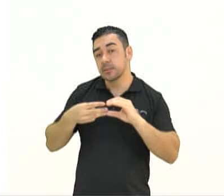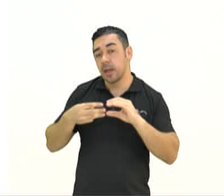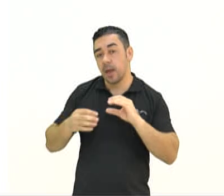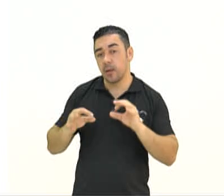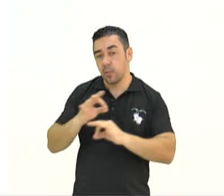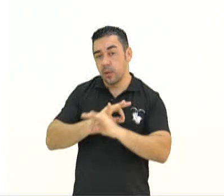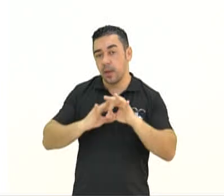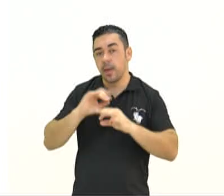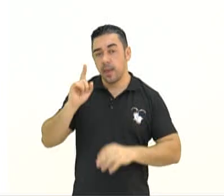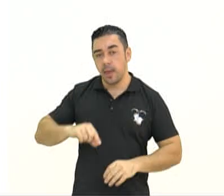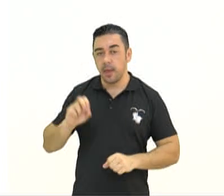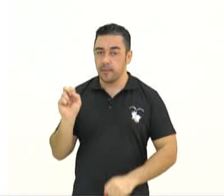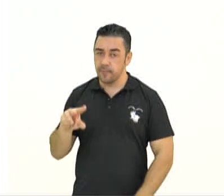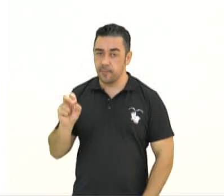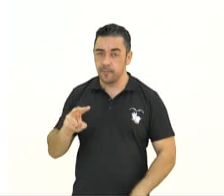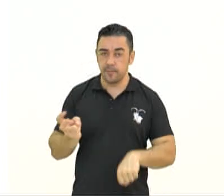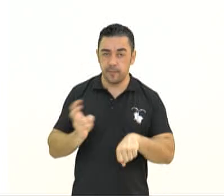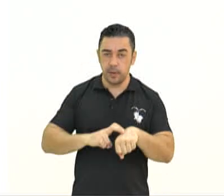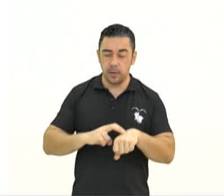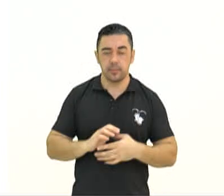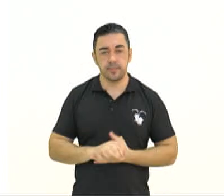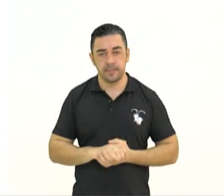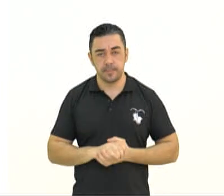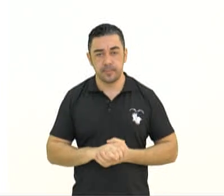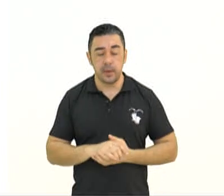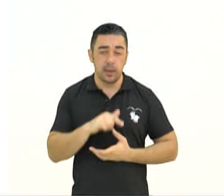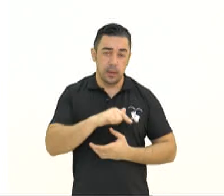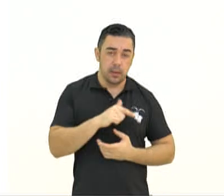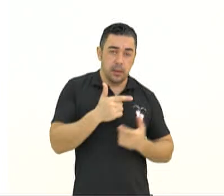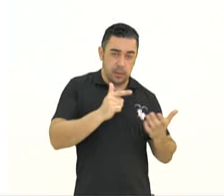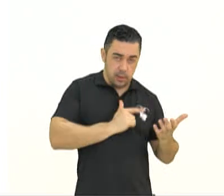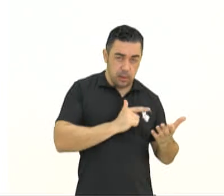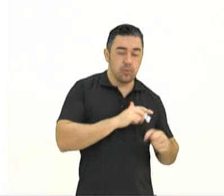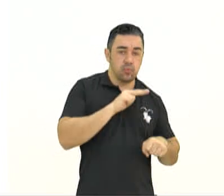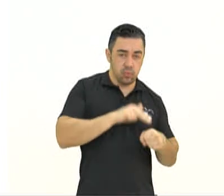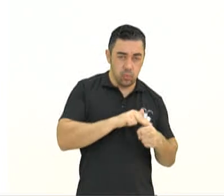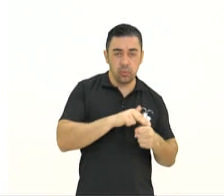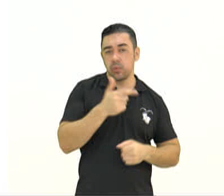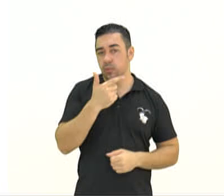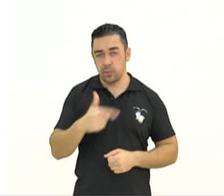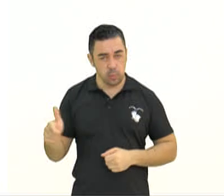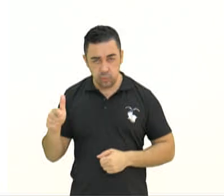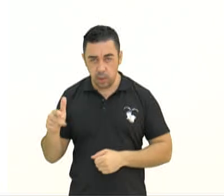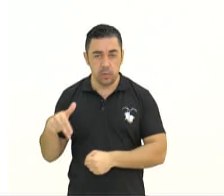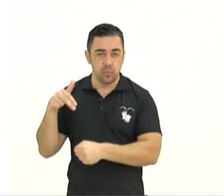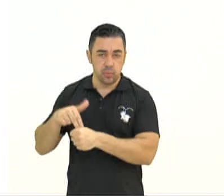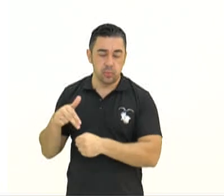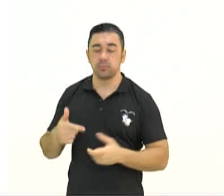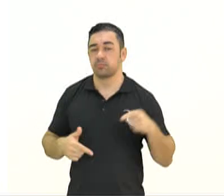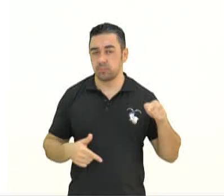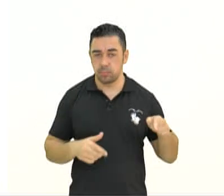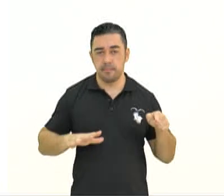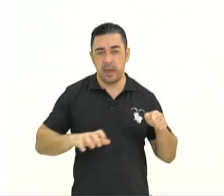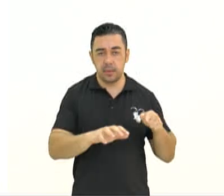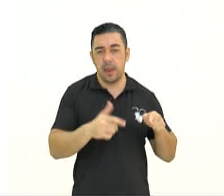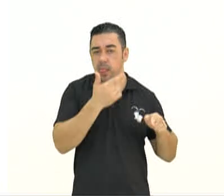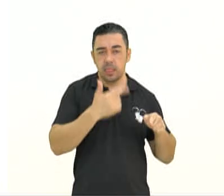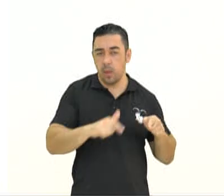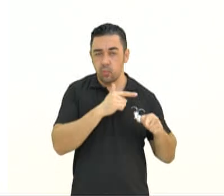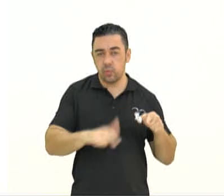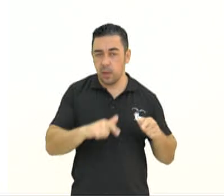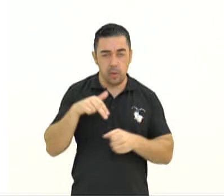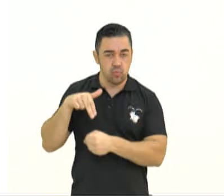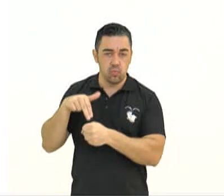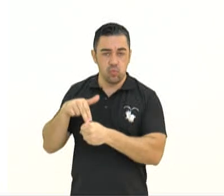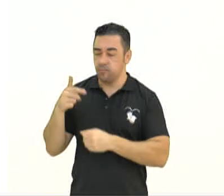passada. Então, a gente fica aqui entre presença de células sem núcleo ou com núcleo. Como é que é a célula de bactéria? Não tem núcleo, gente. Tá? Então, o